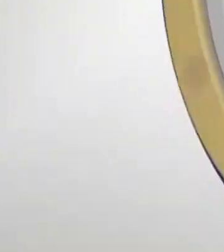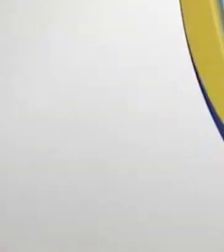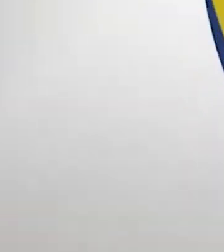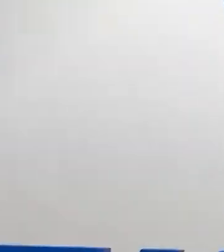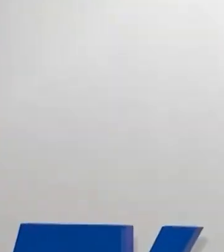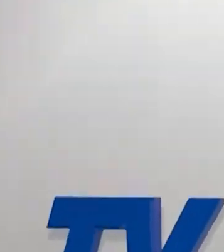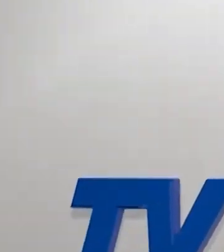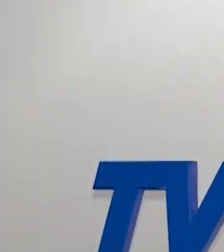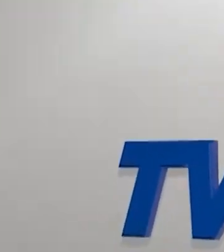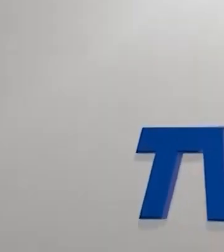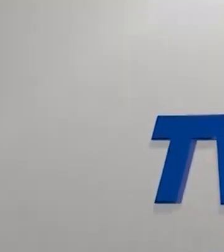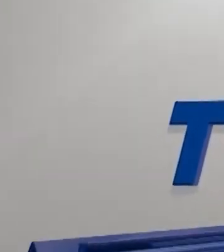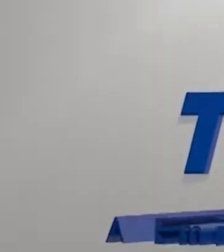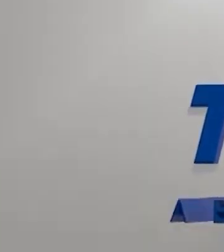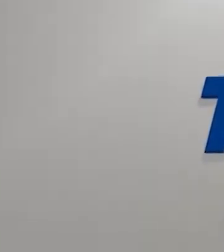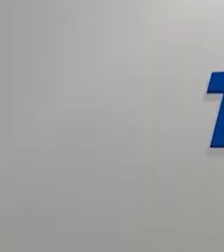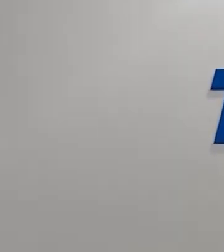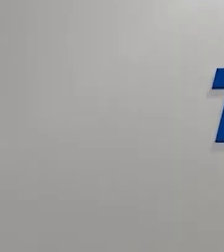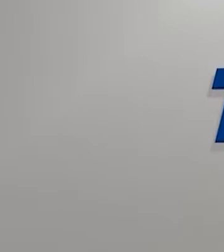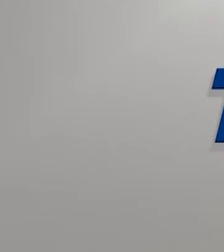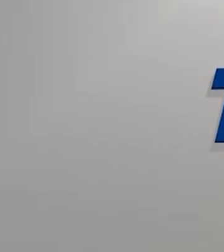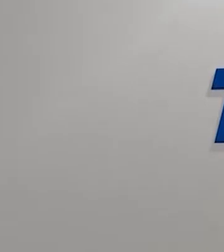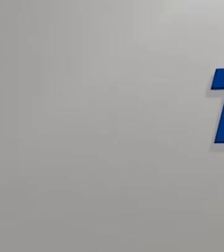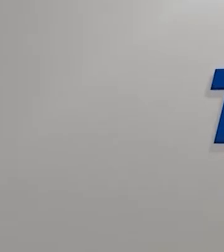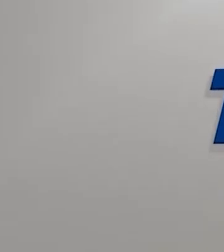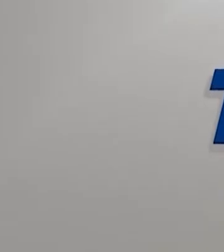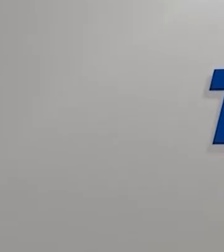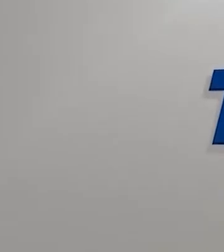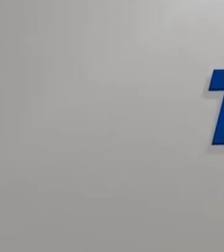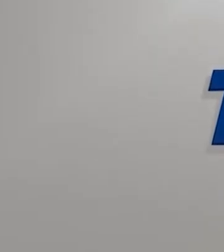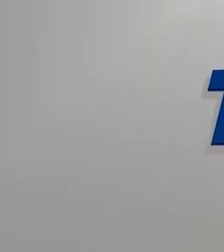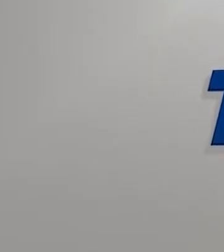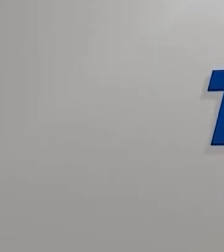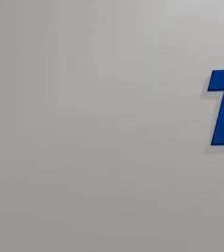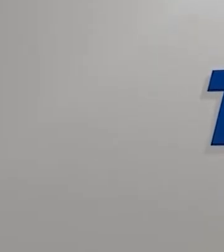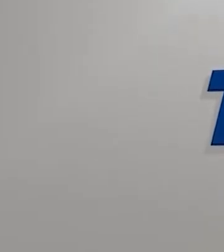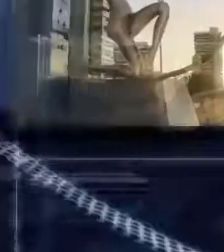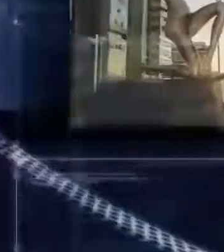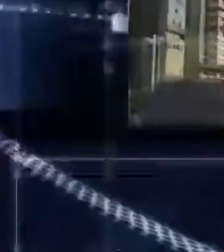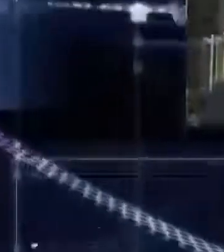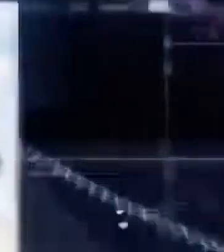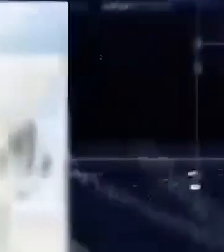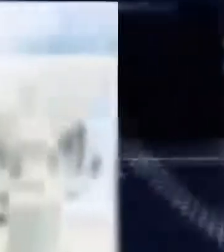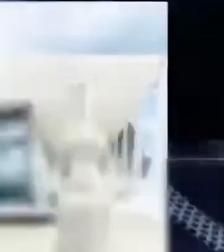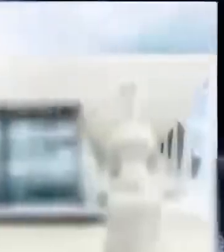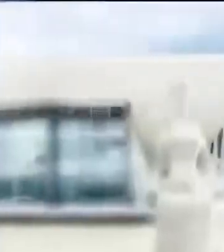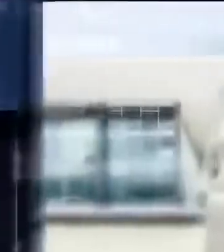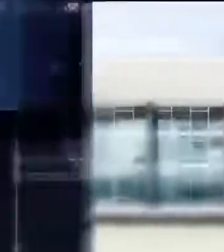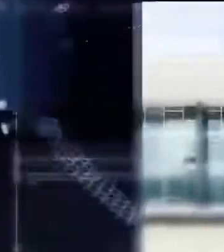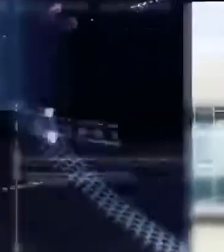TV Fortaleza, a emissora da Casa do Povo.